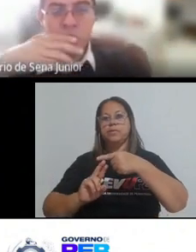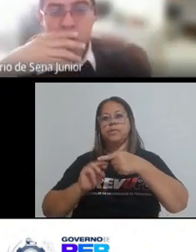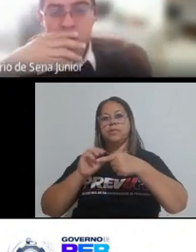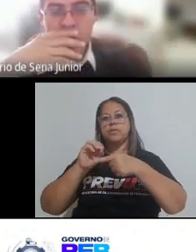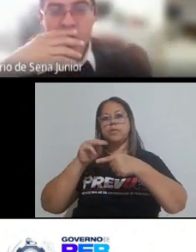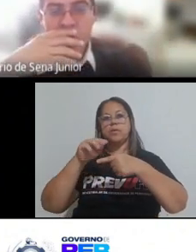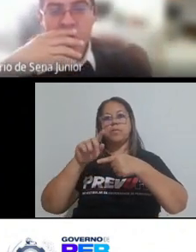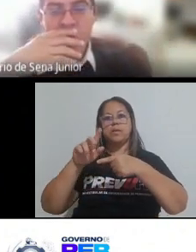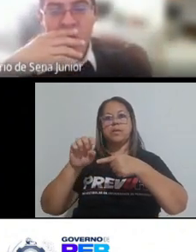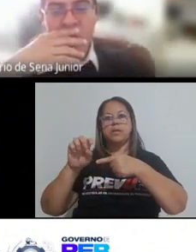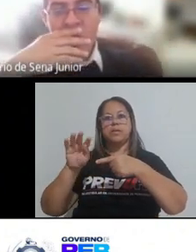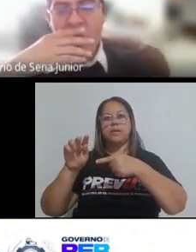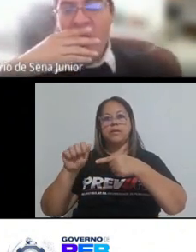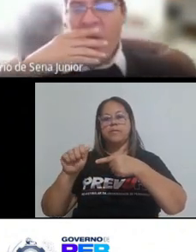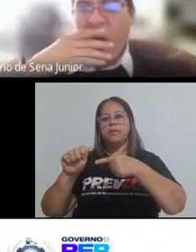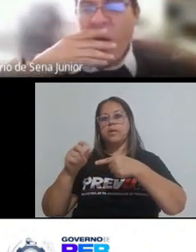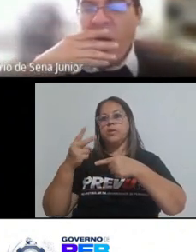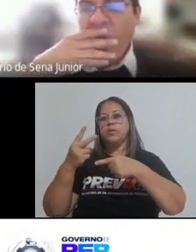2π sobre o período.